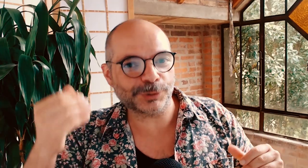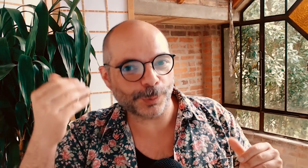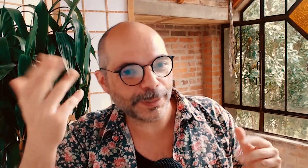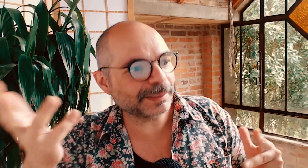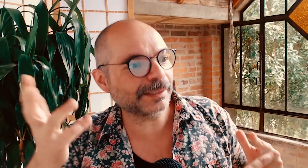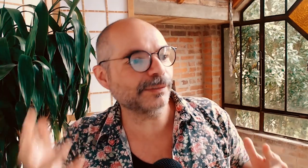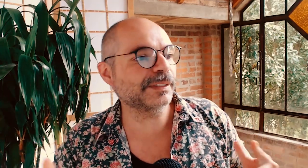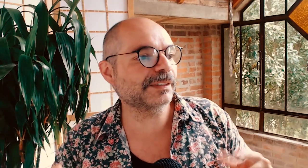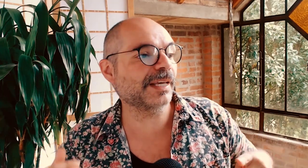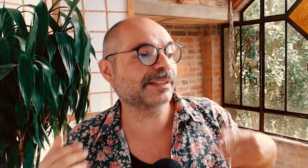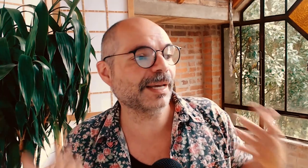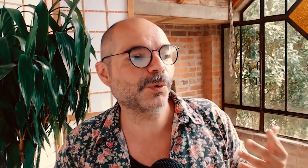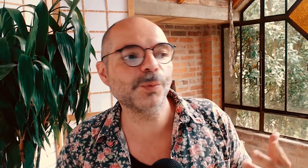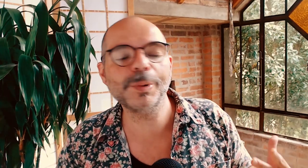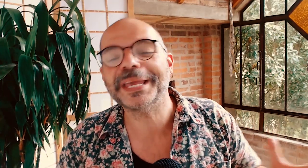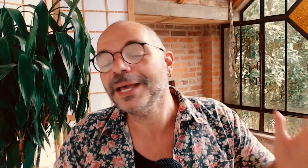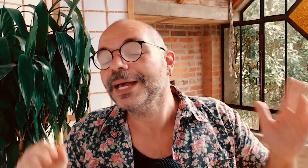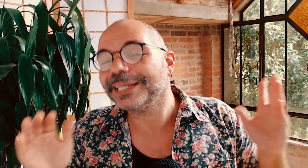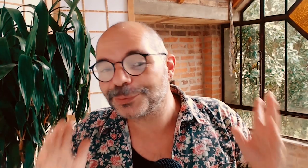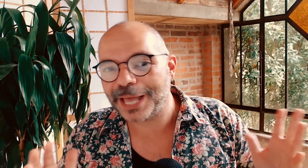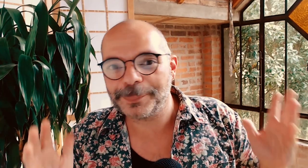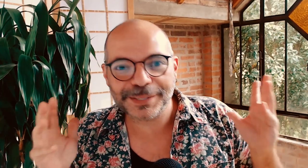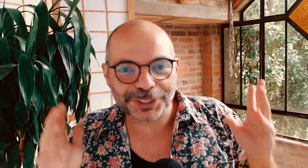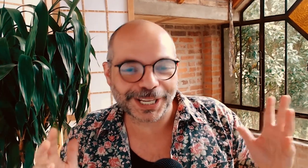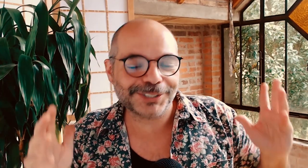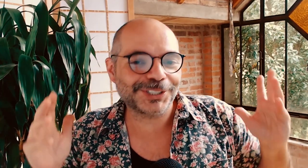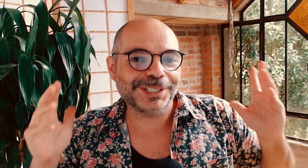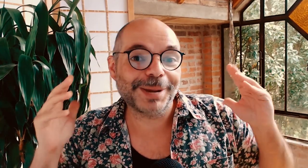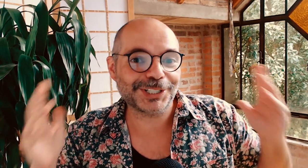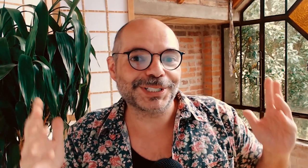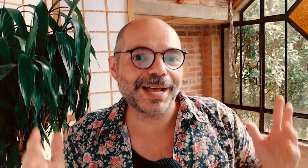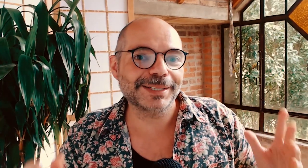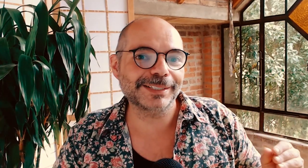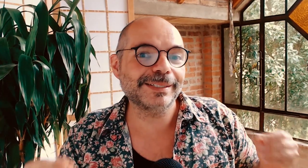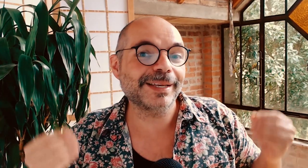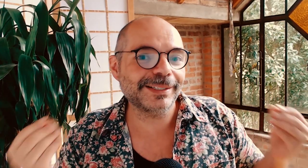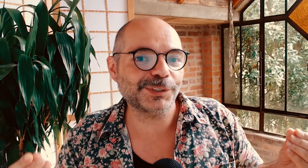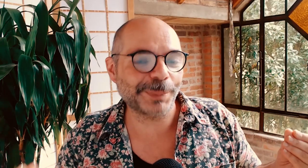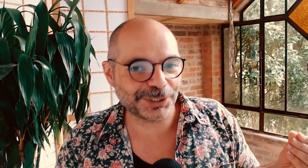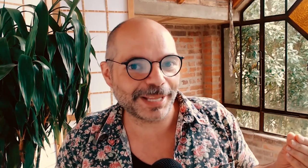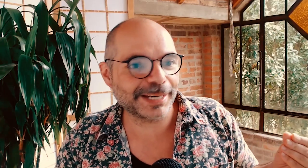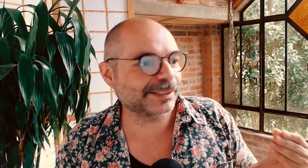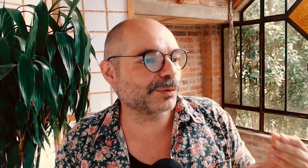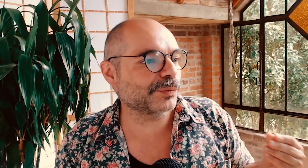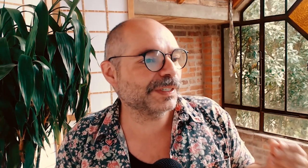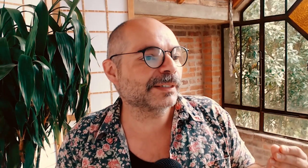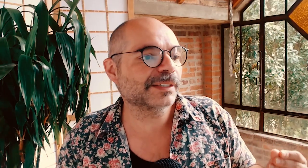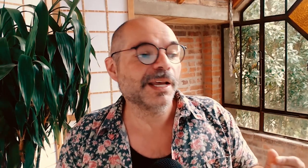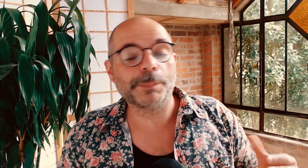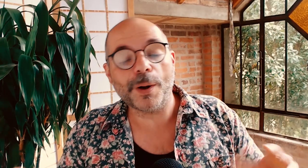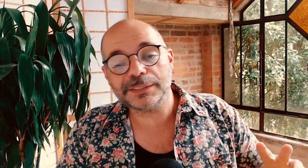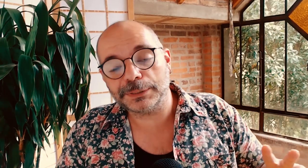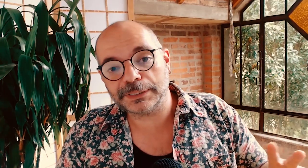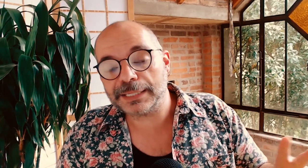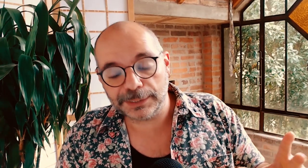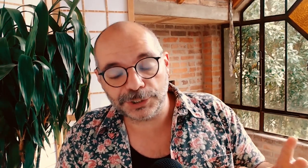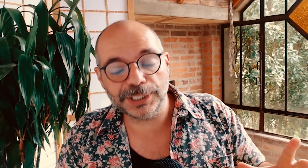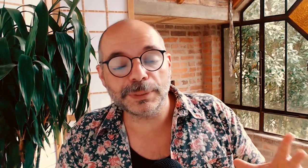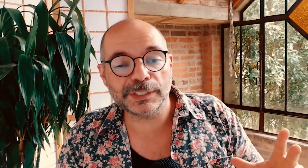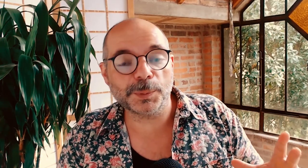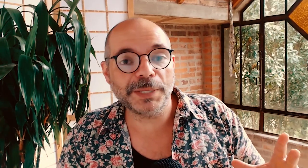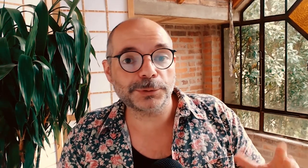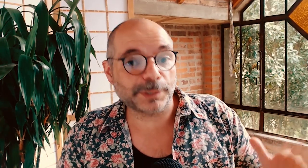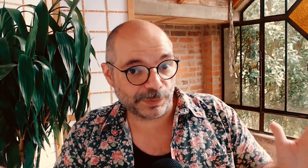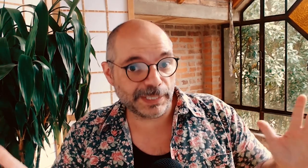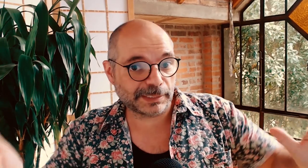para a escolha desse vice aí se acumulem, não dá para deixar de imaginar que as lideranças partidárias envolvidas possam estar sentindo